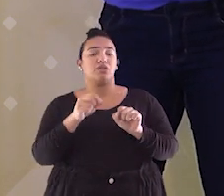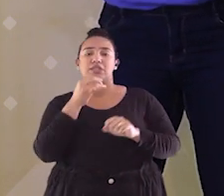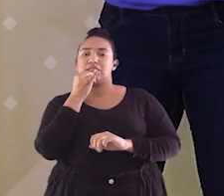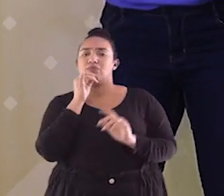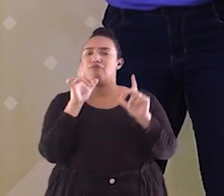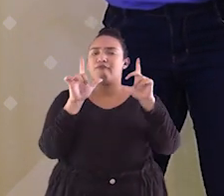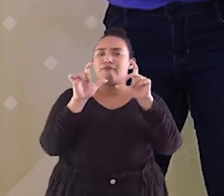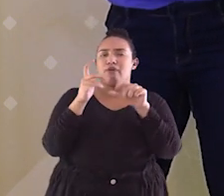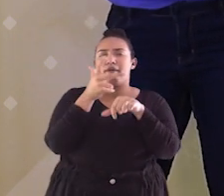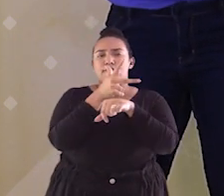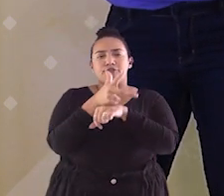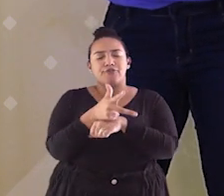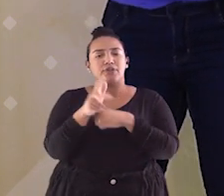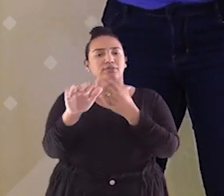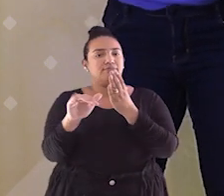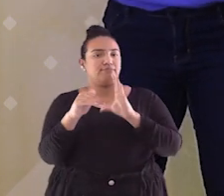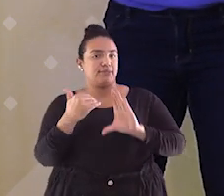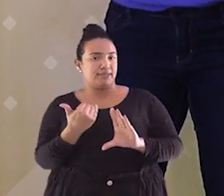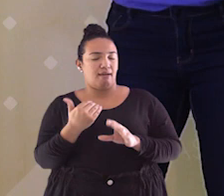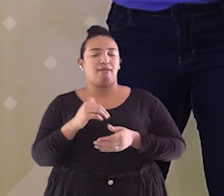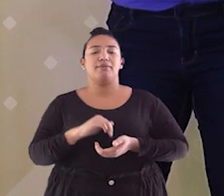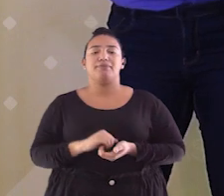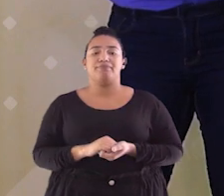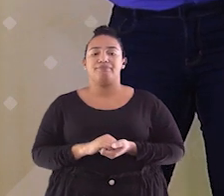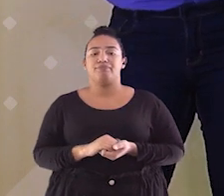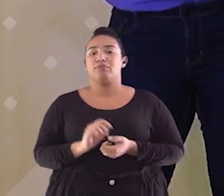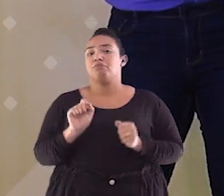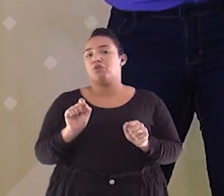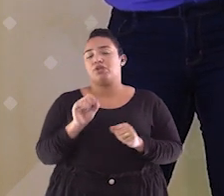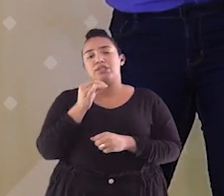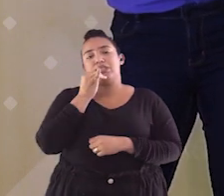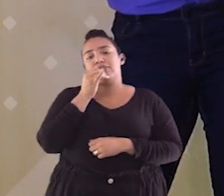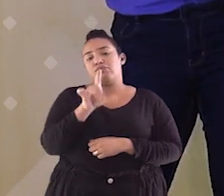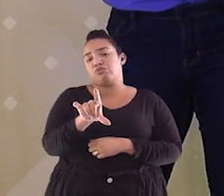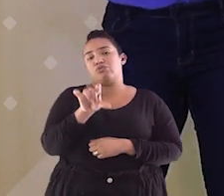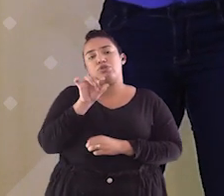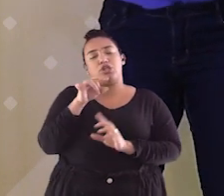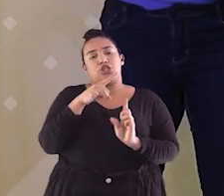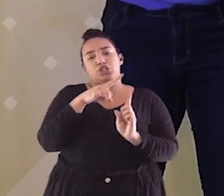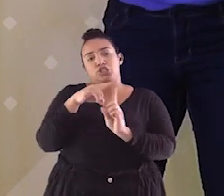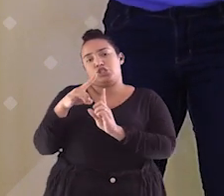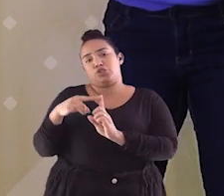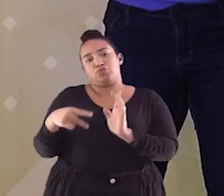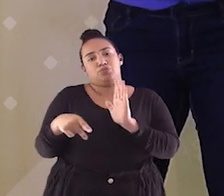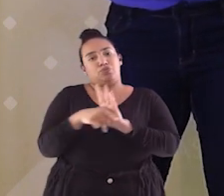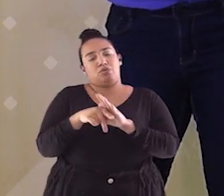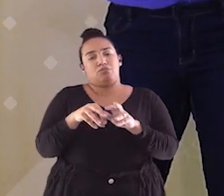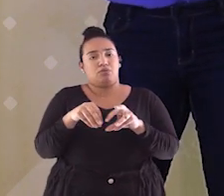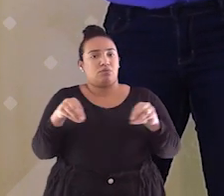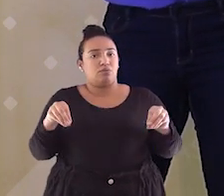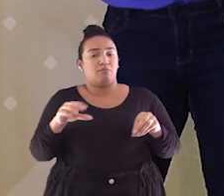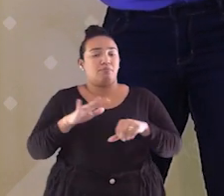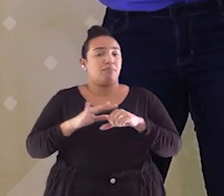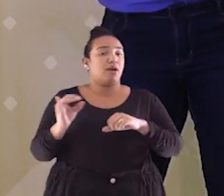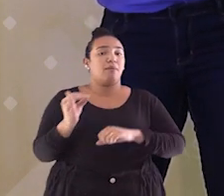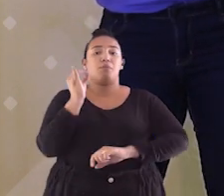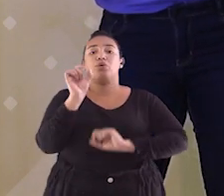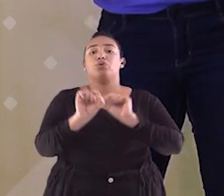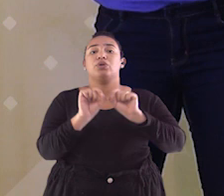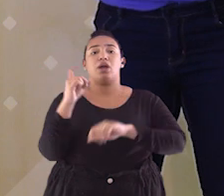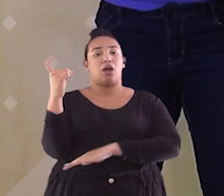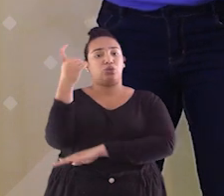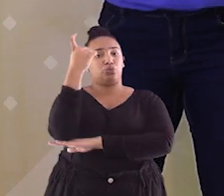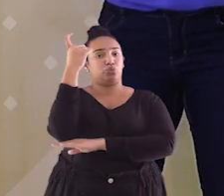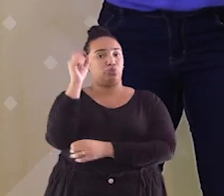vídeo desse experimento que eu fiz? Pode ser escolhendo um tipo de solo. O importante é ter a presença de um adulto,